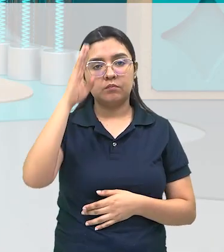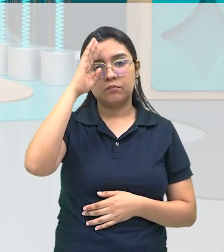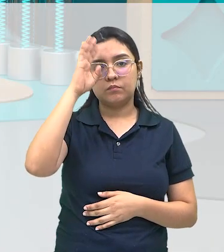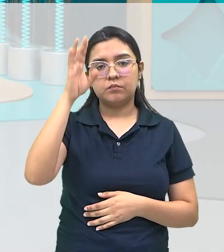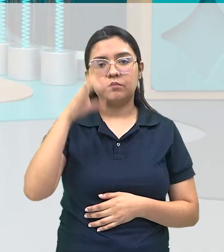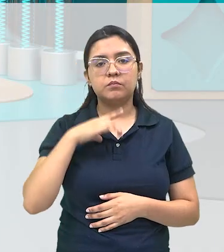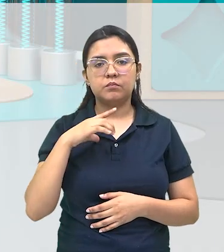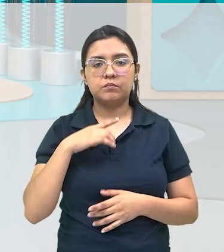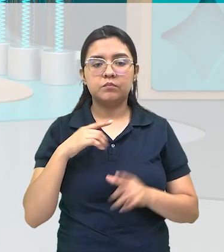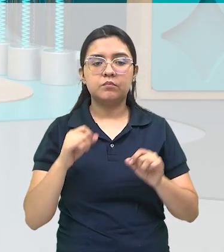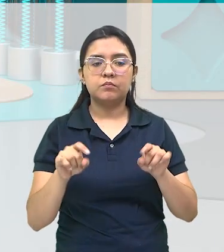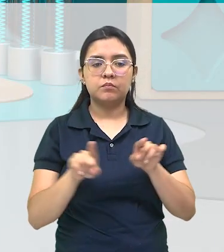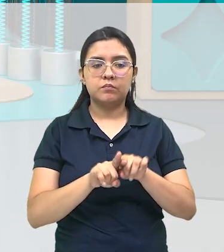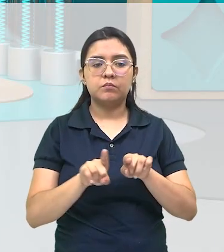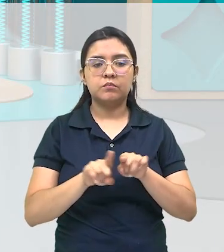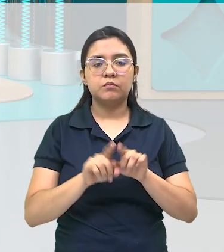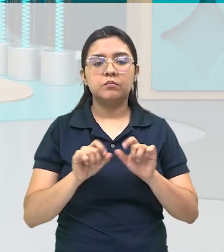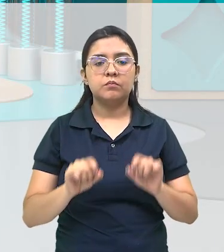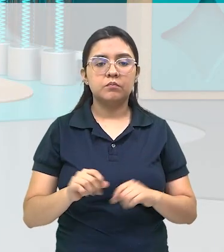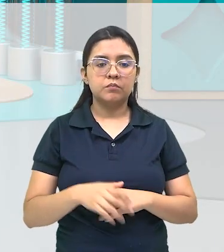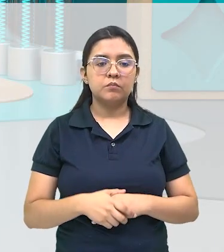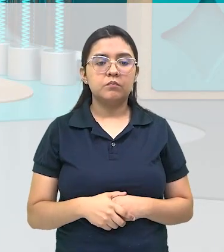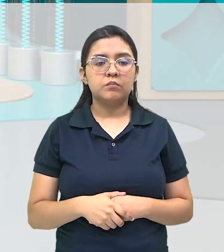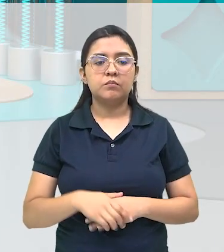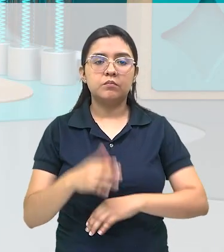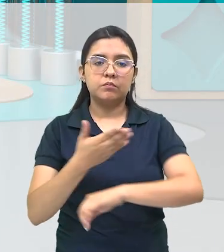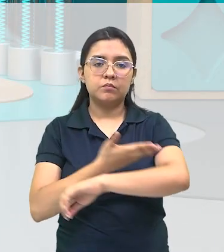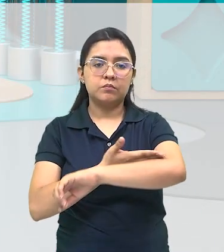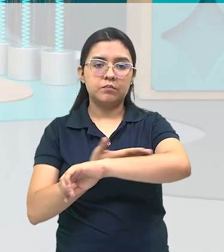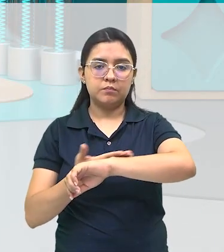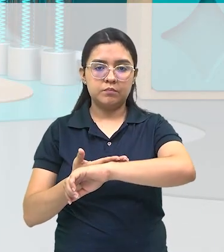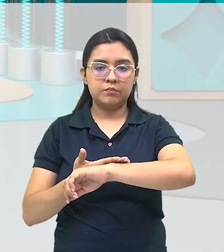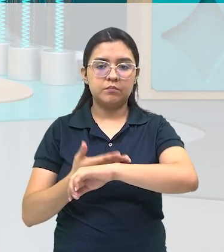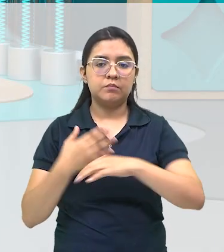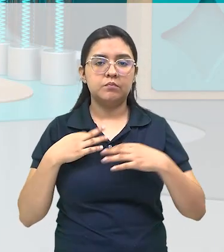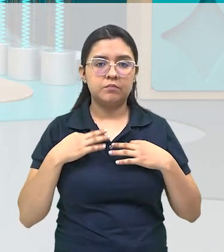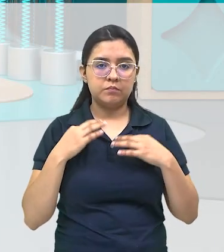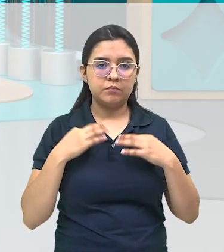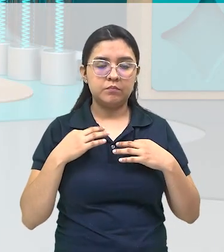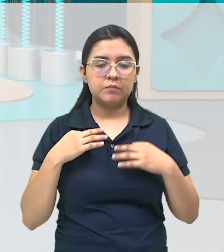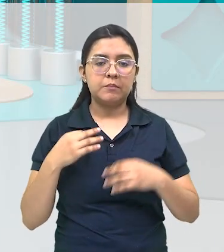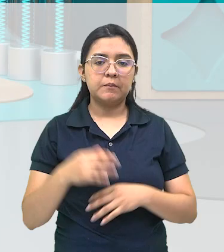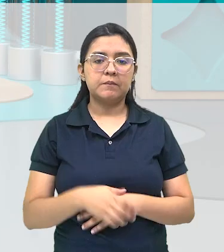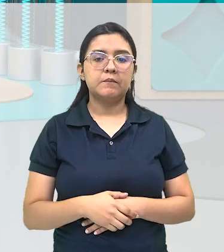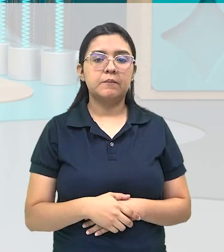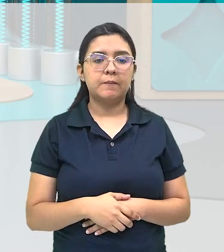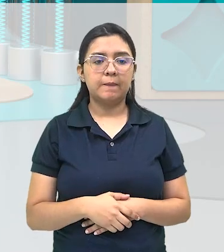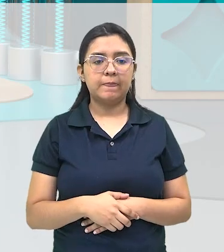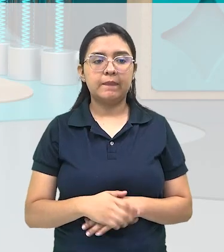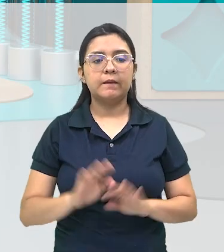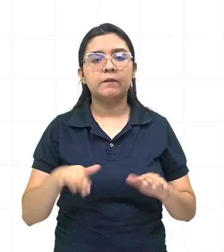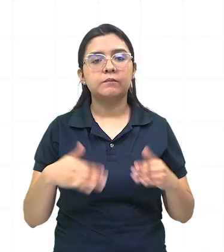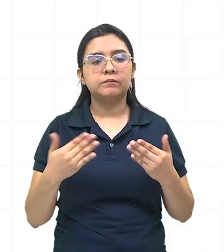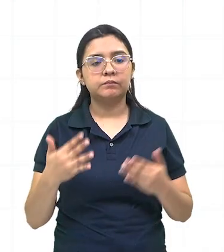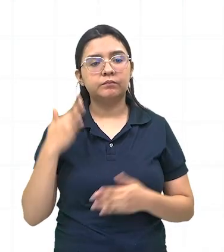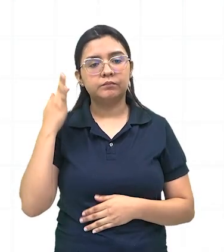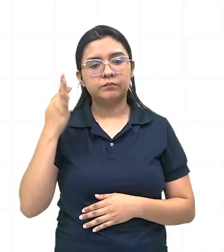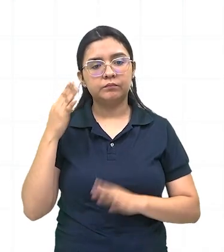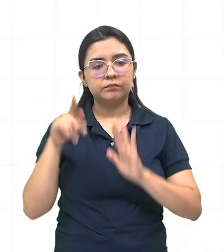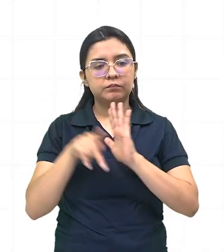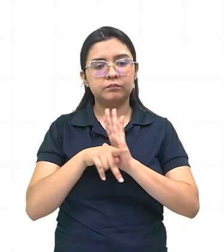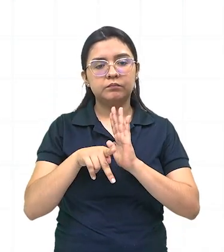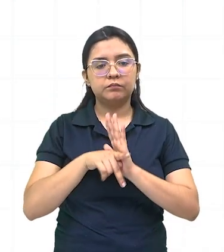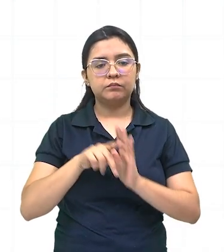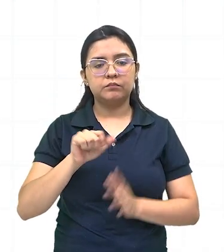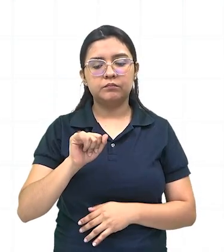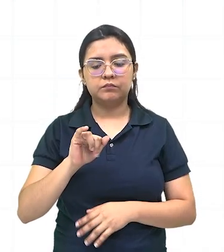mais para as roupas de baixo, né, que é o dogi, a parte branca da vestimenta. Qual é a filosofia do